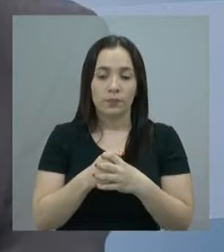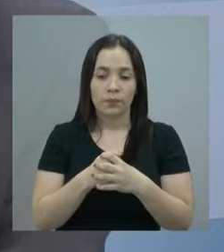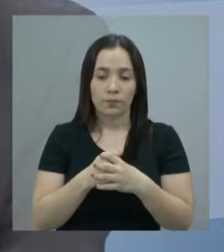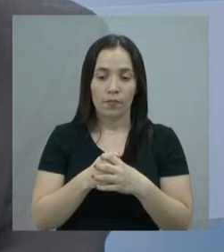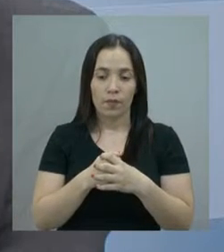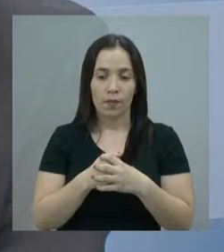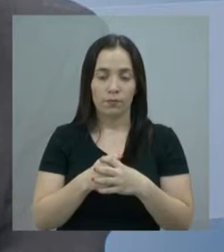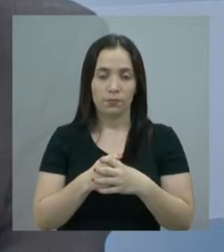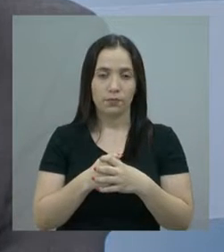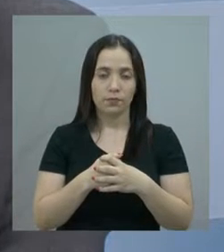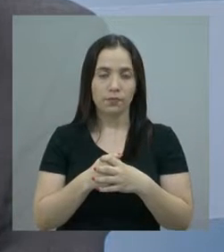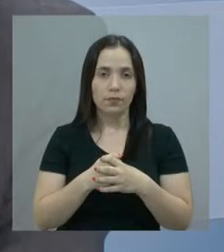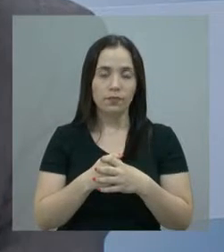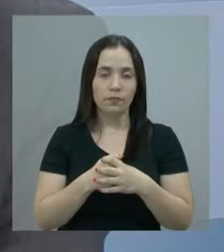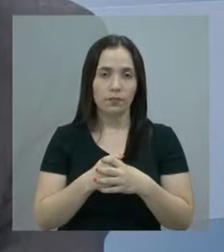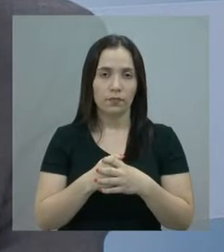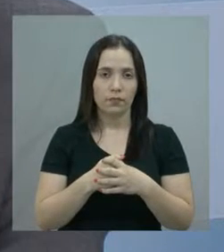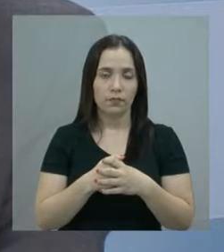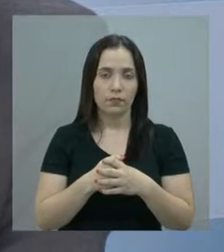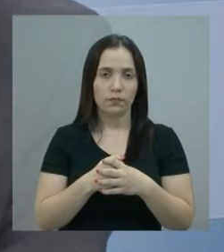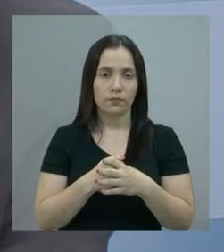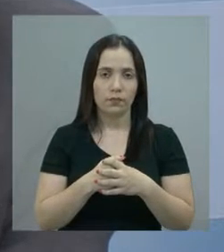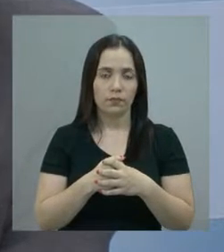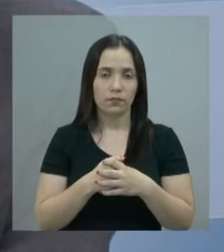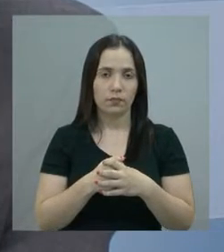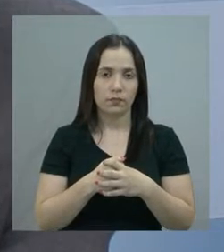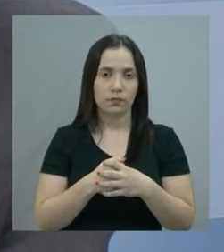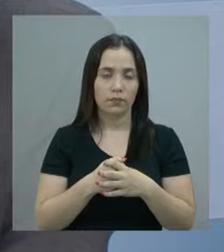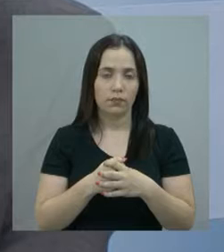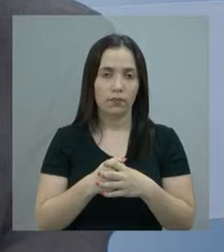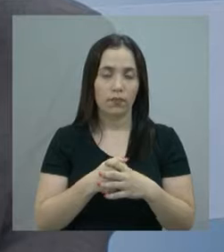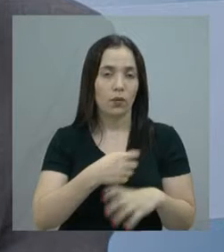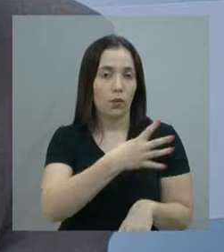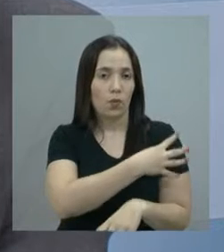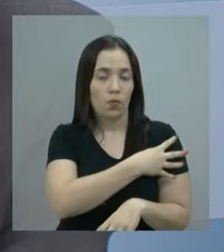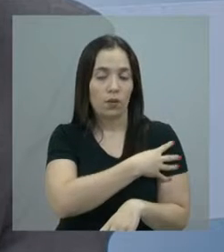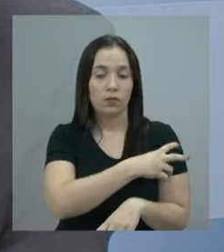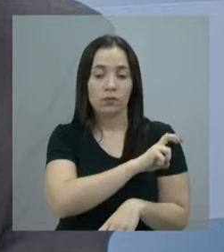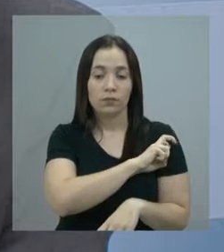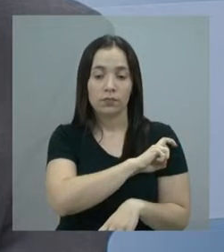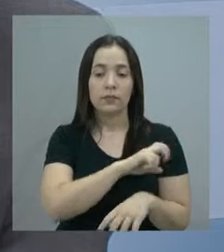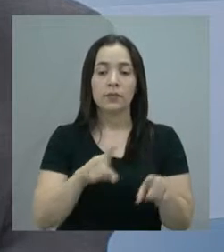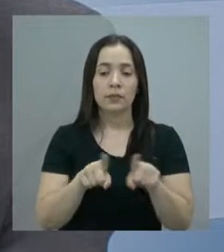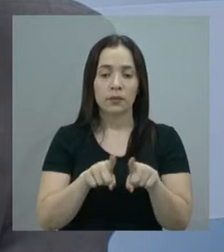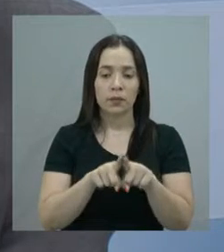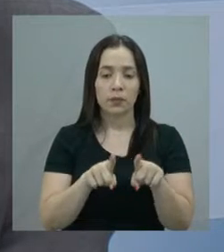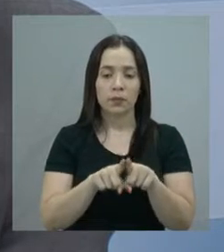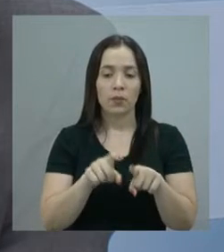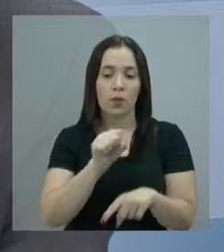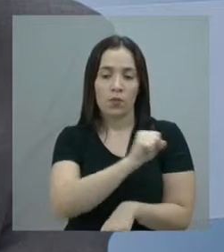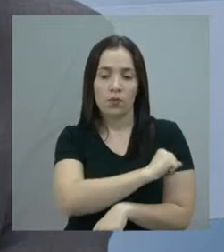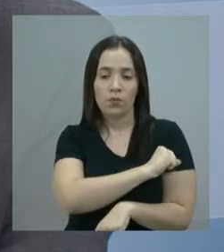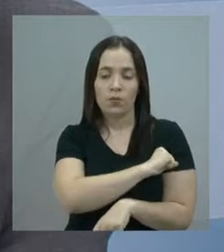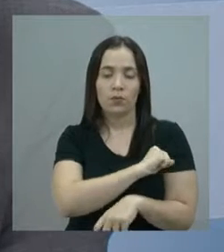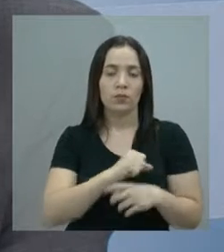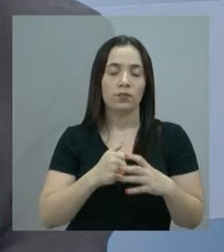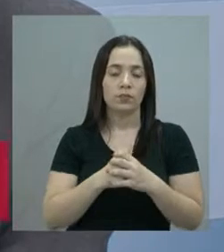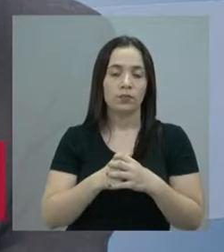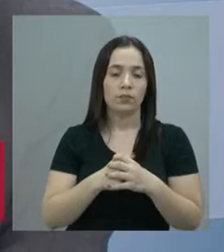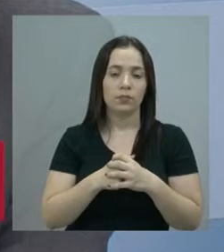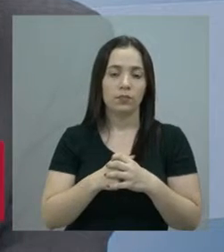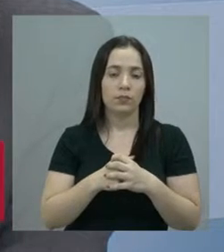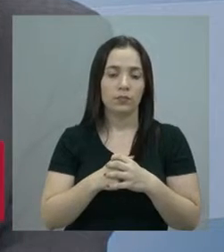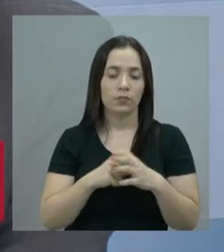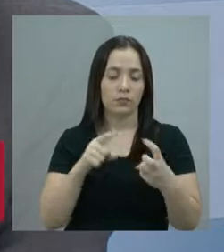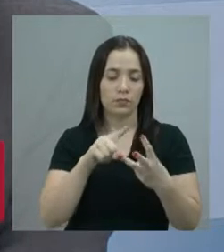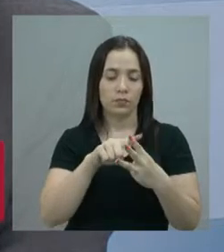nacionalmente e lidera no estado do Ceará a quarta série, quinto ano, e lidera a 8ª série nono ano. Das